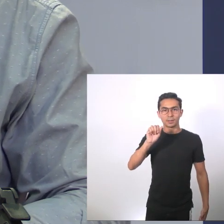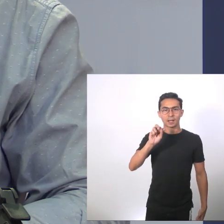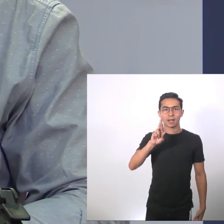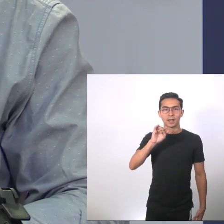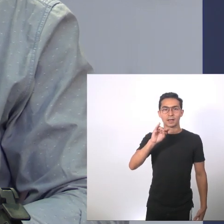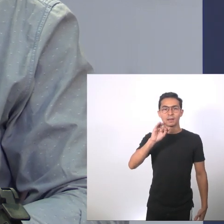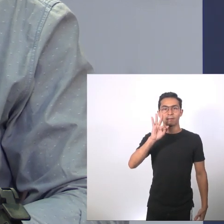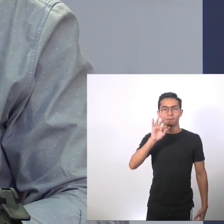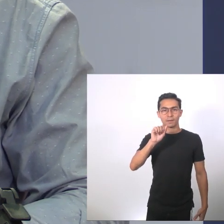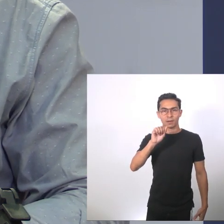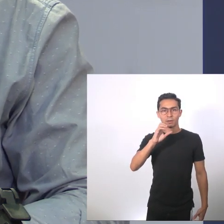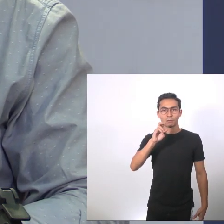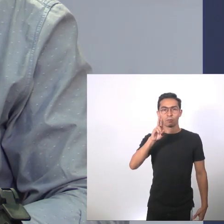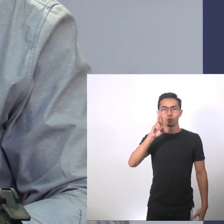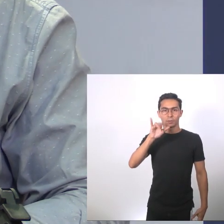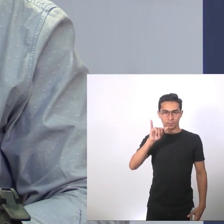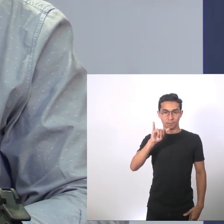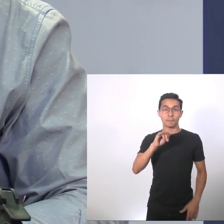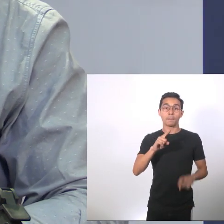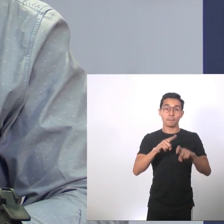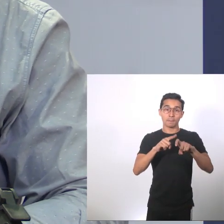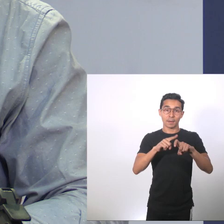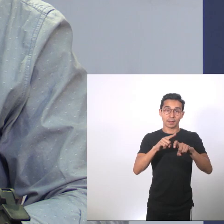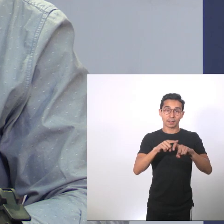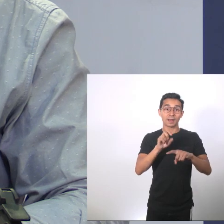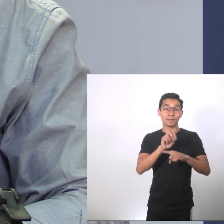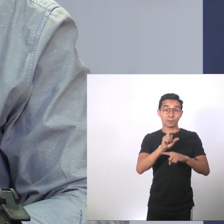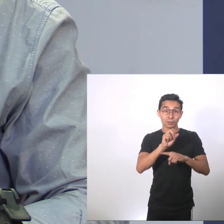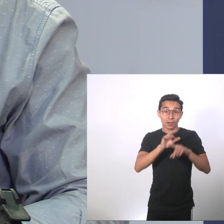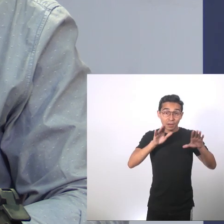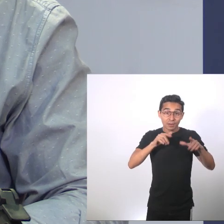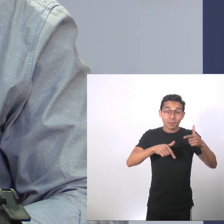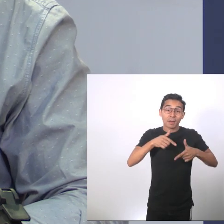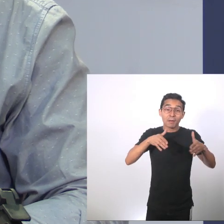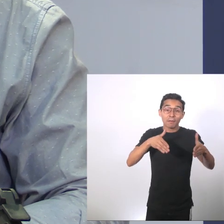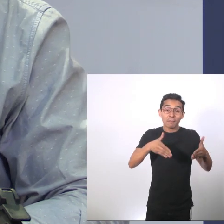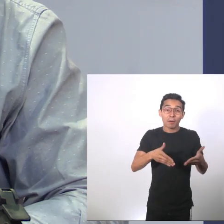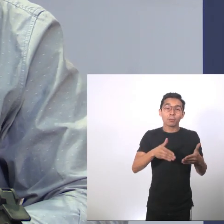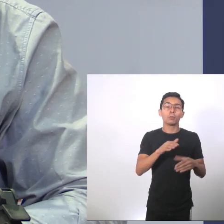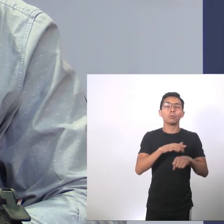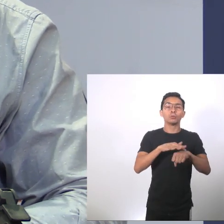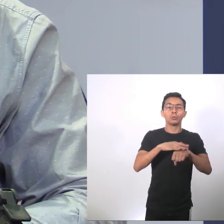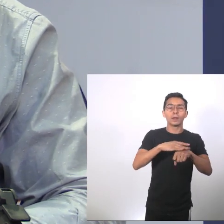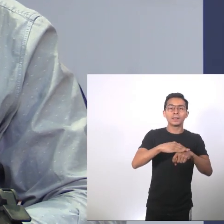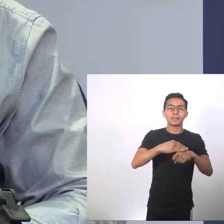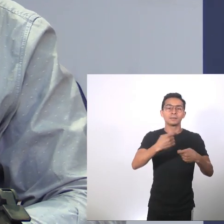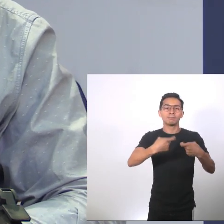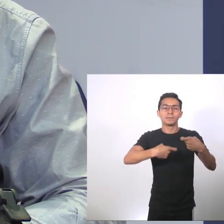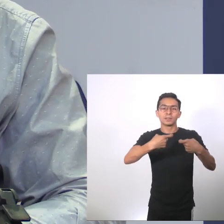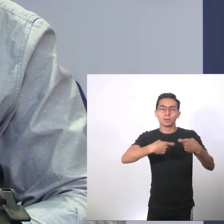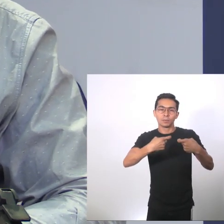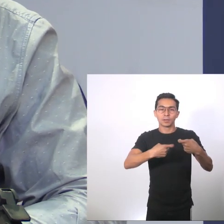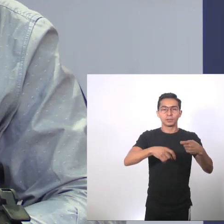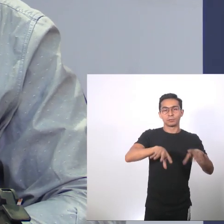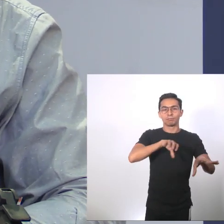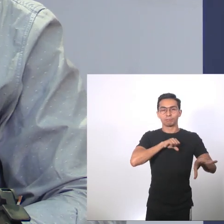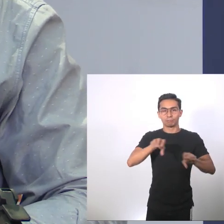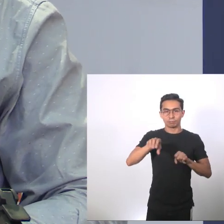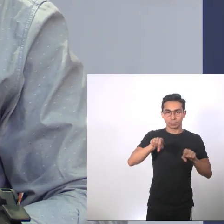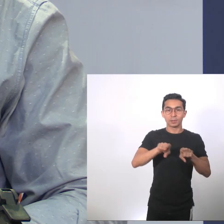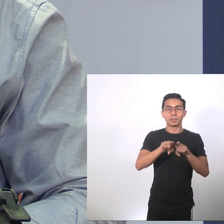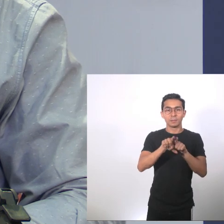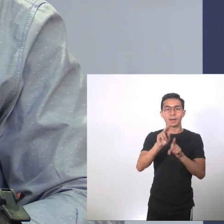médica infectologista da Coordenadoria de Infecções Sexualmente Transmissíveis e AIDS da Secretaria Municipal de